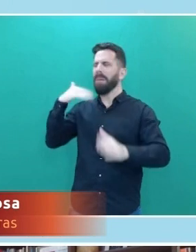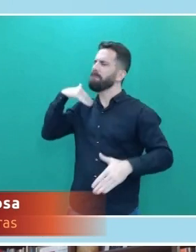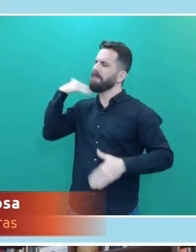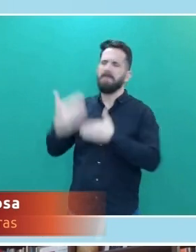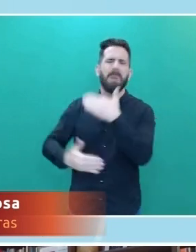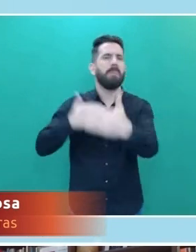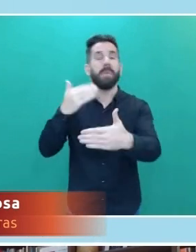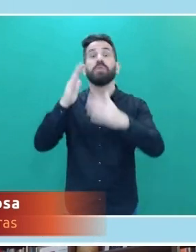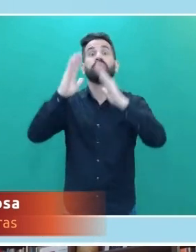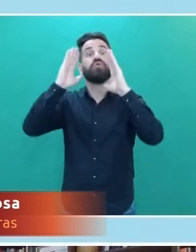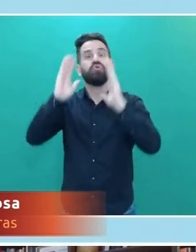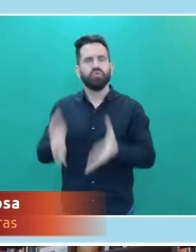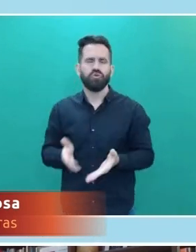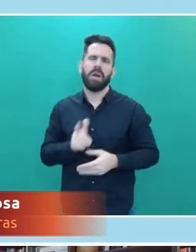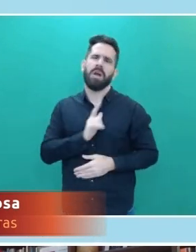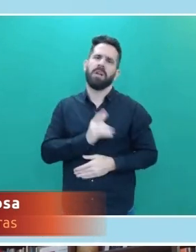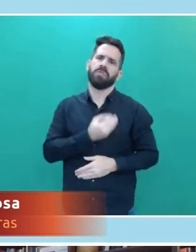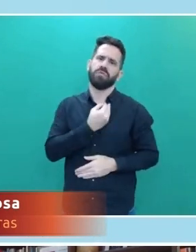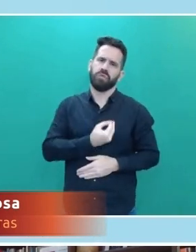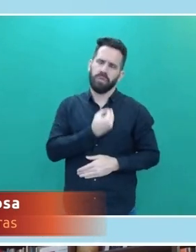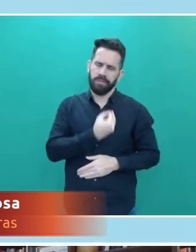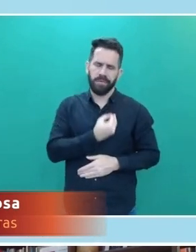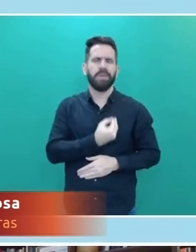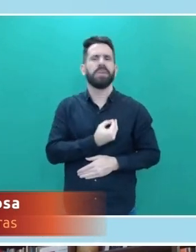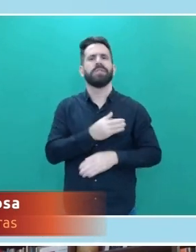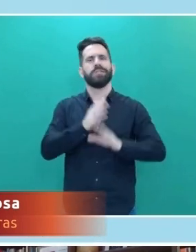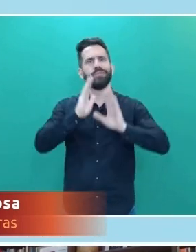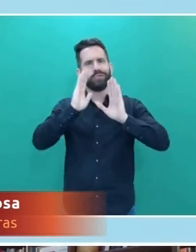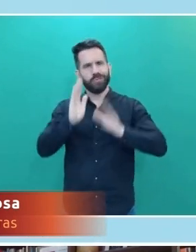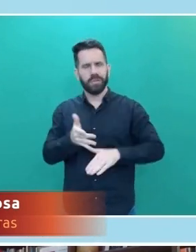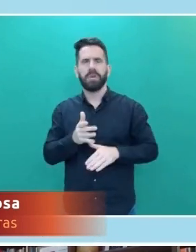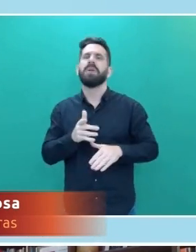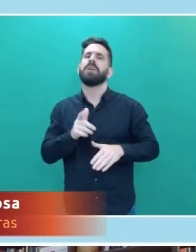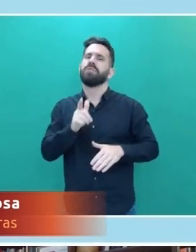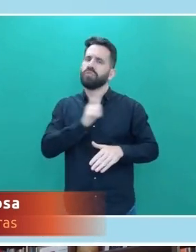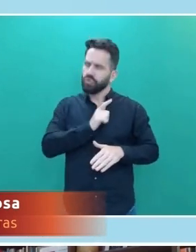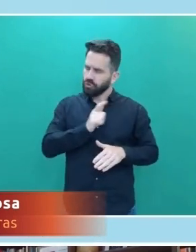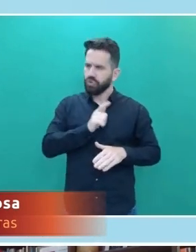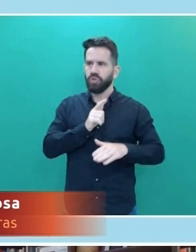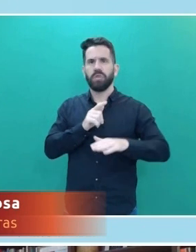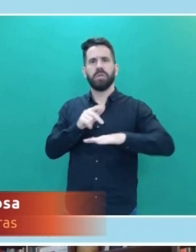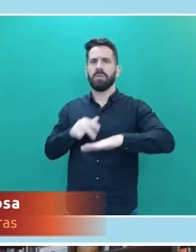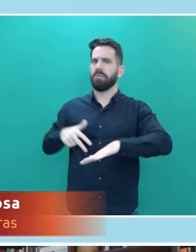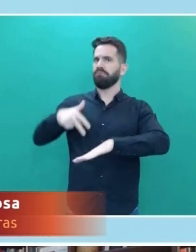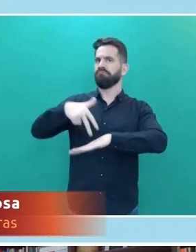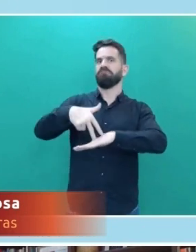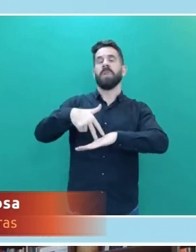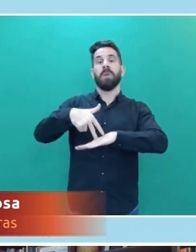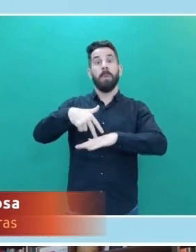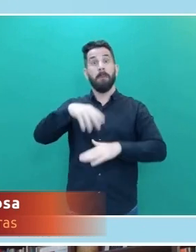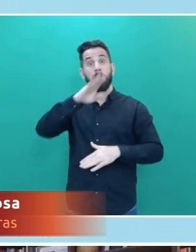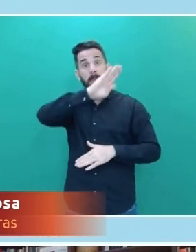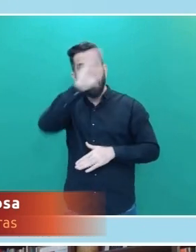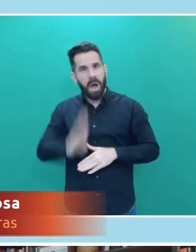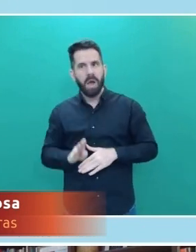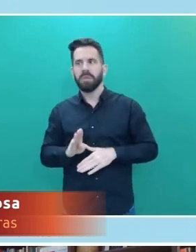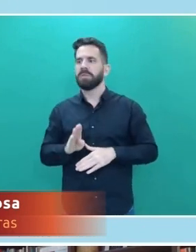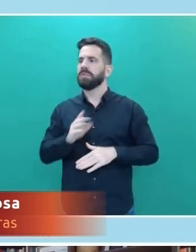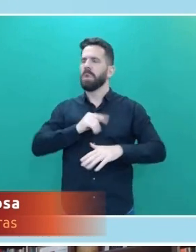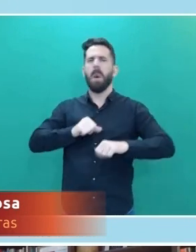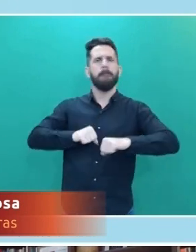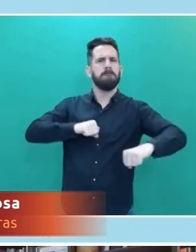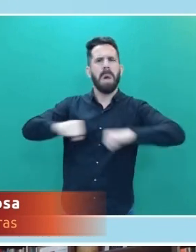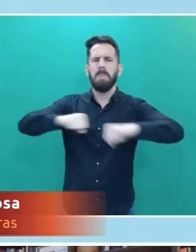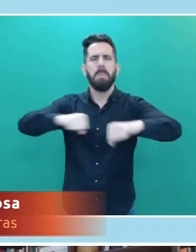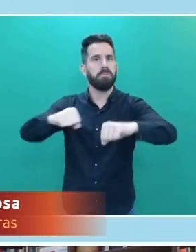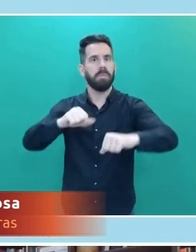em alguns temas, inclusive já tinha sido protagonista em vários desses temas,